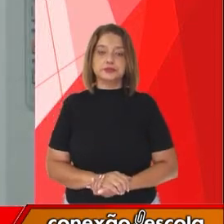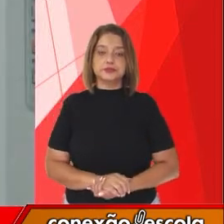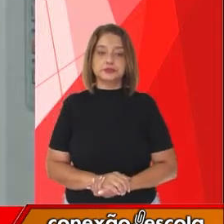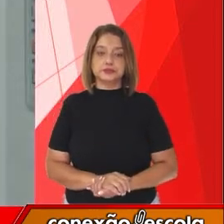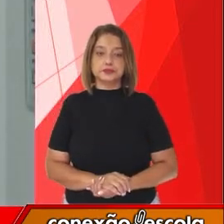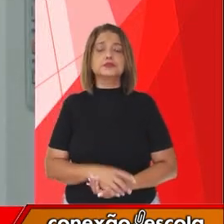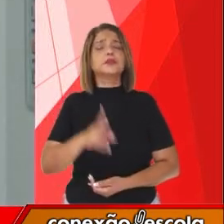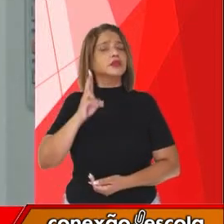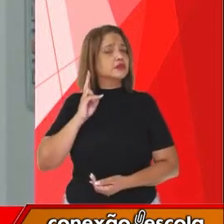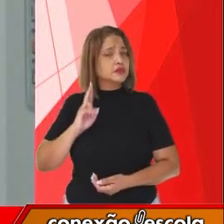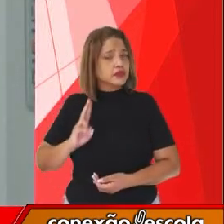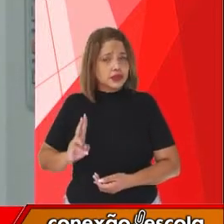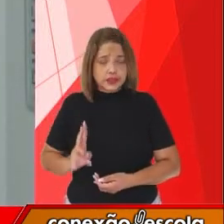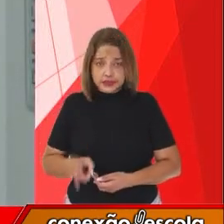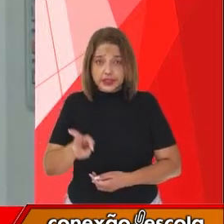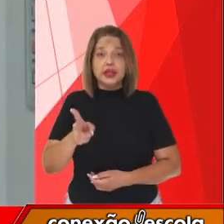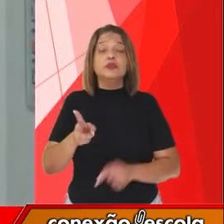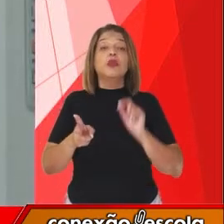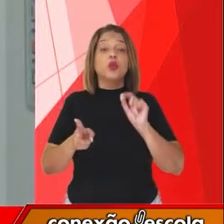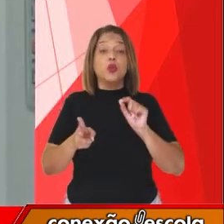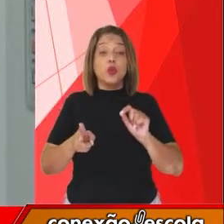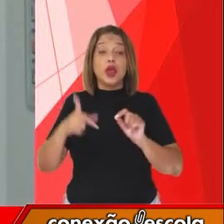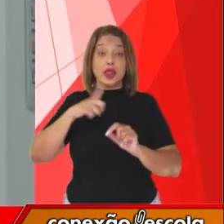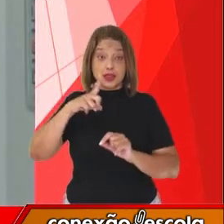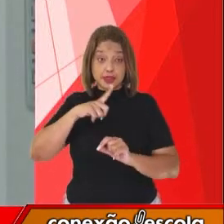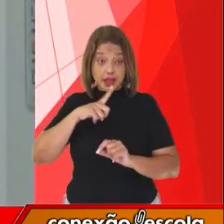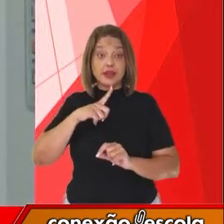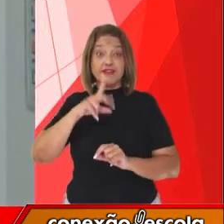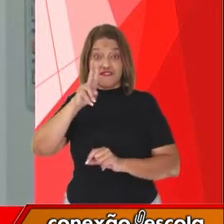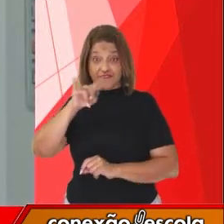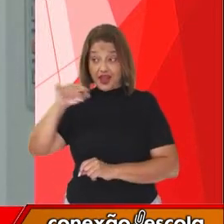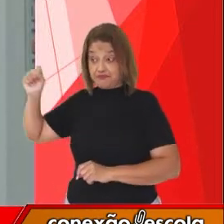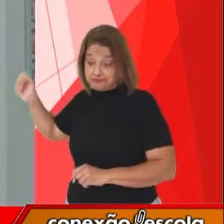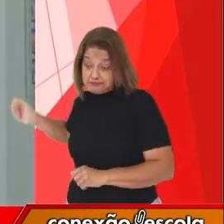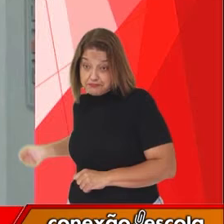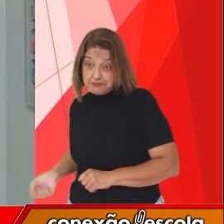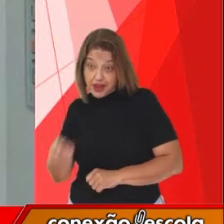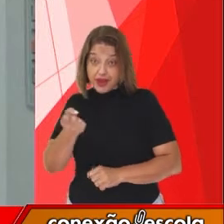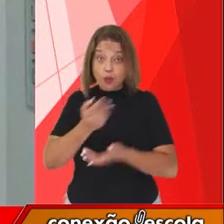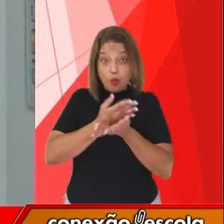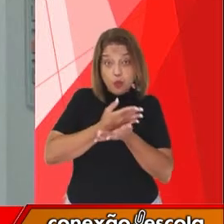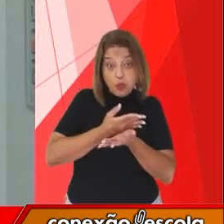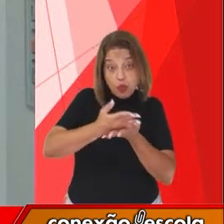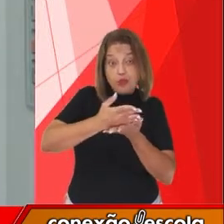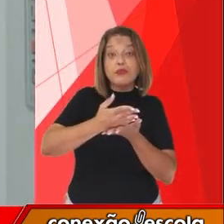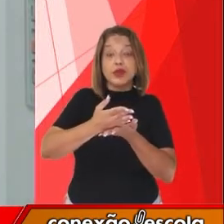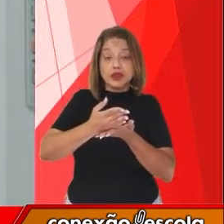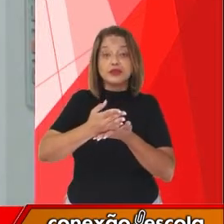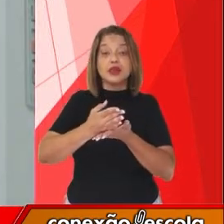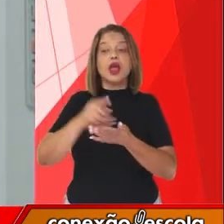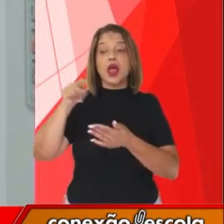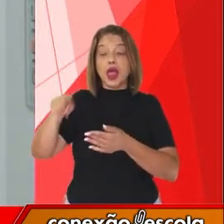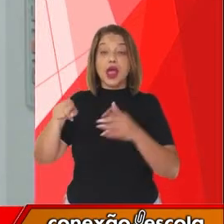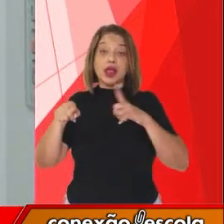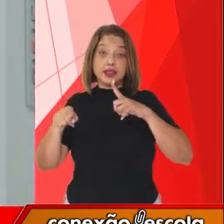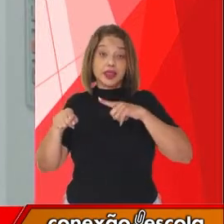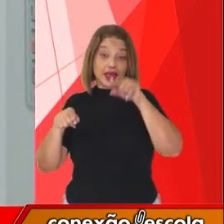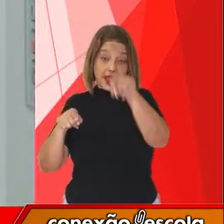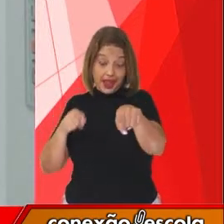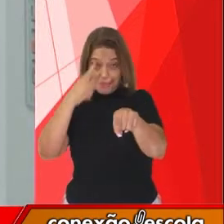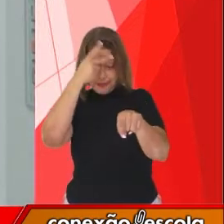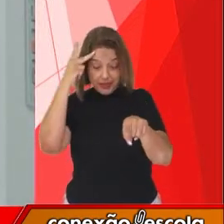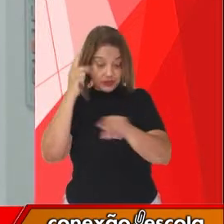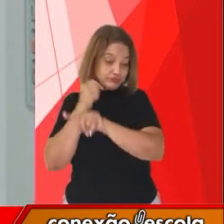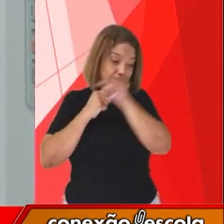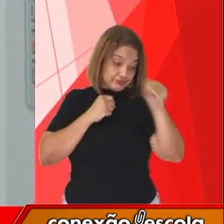E sempre que o cara que estiver sacando for o cara que está com o placar ímpar, ou seja,